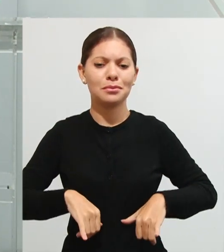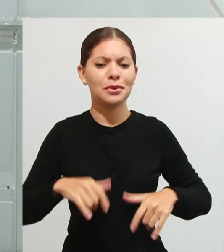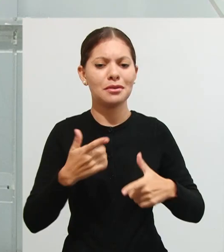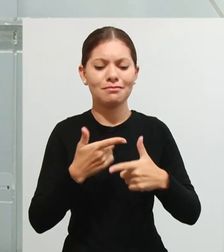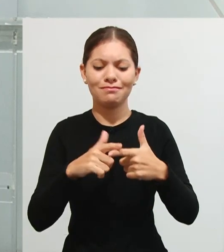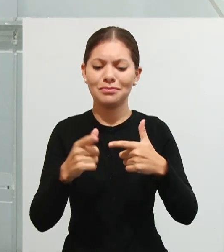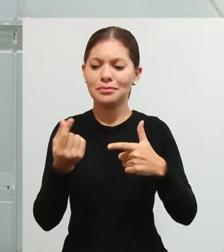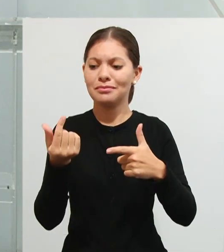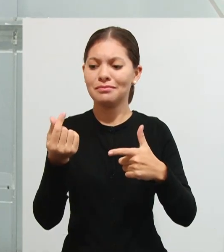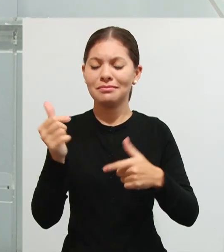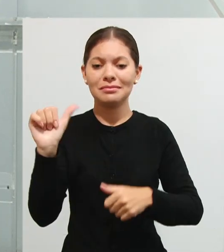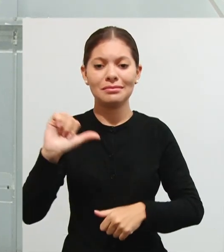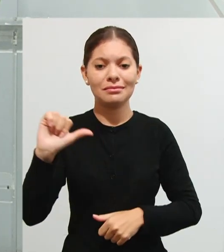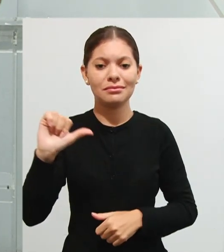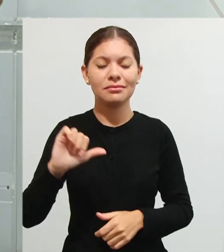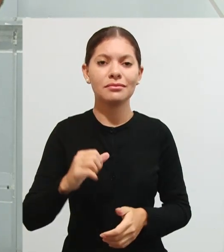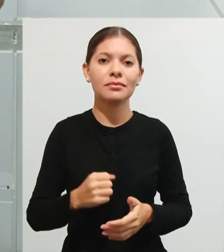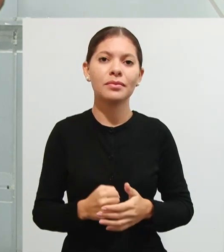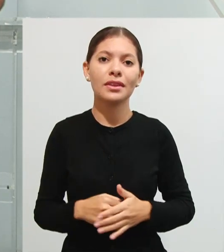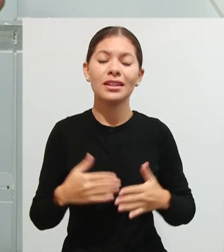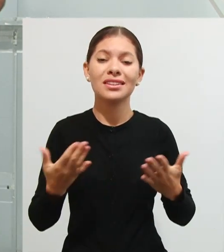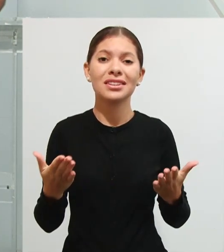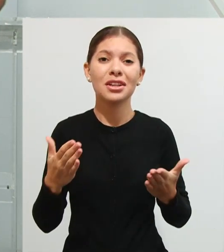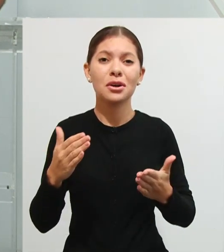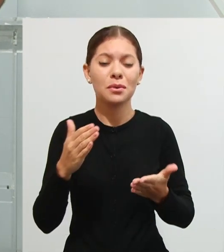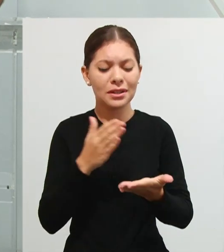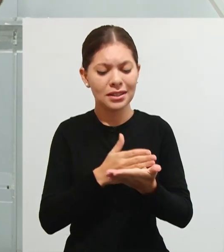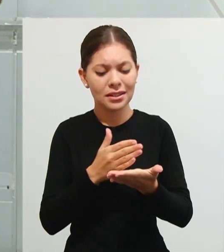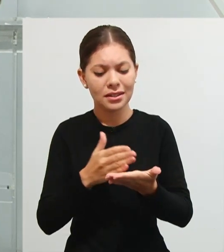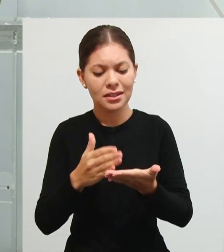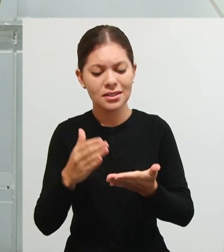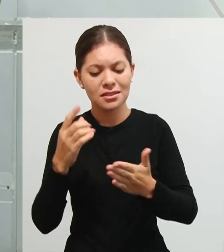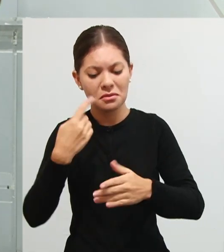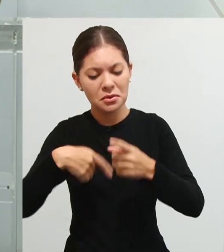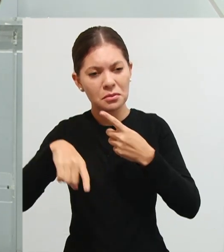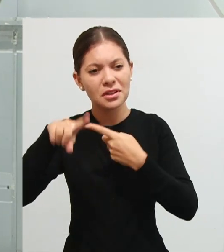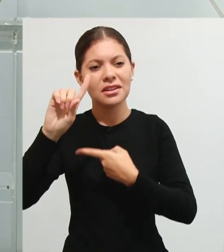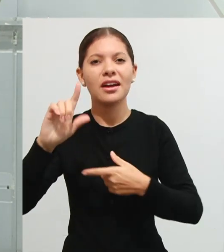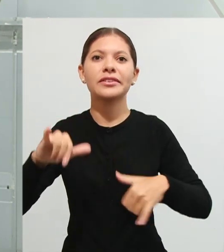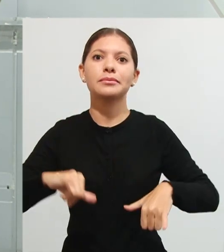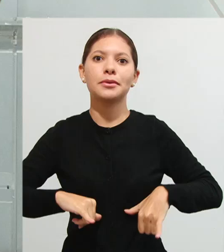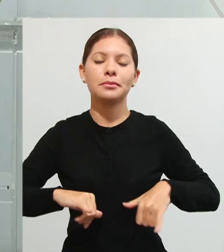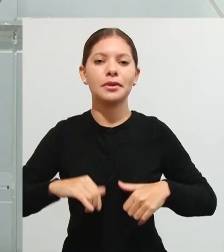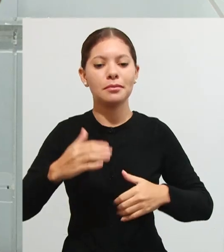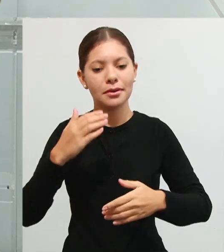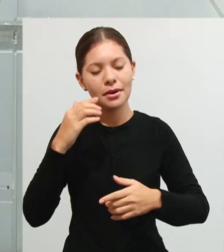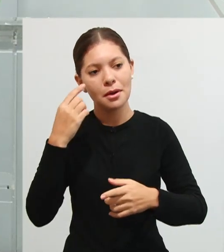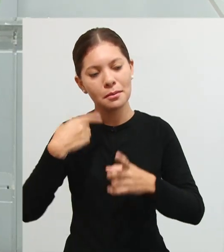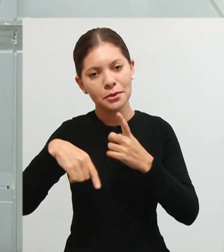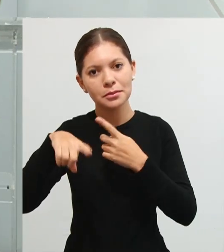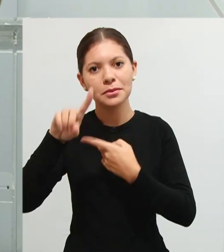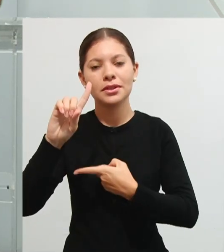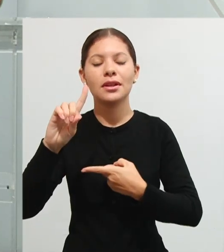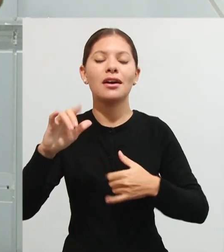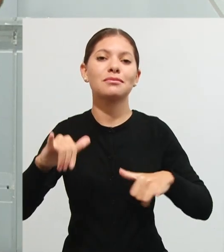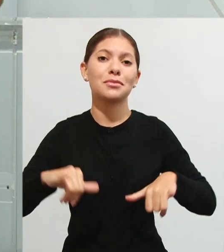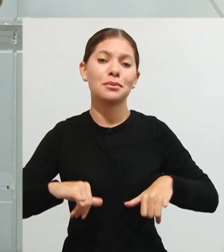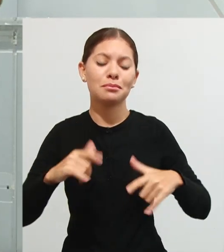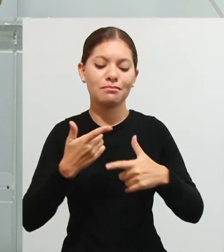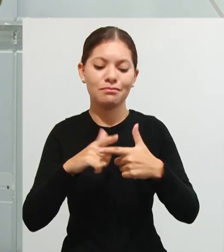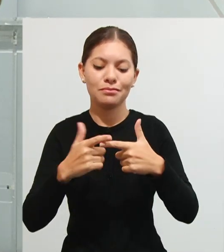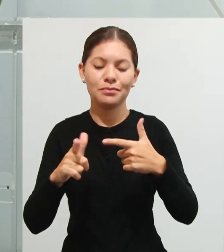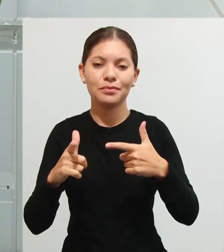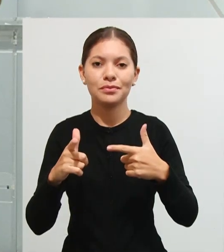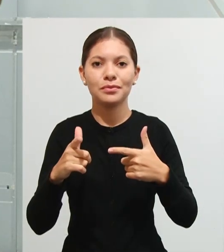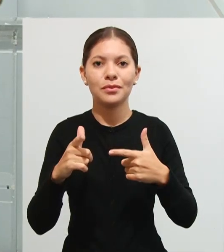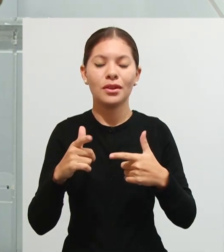de ordem mundial. Então, em cada ciclo desse de prosperidade, crise, o sistema capitalista, em